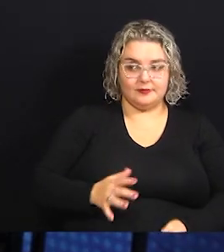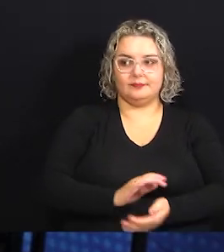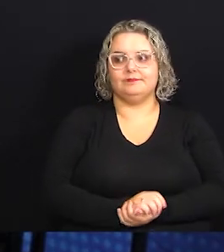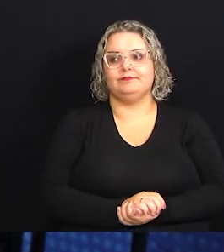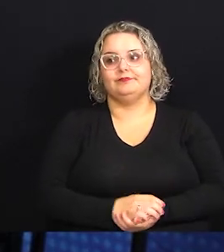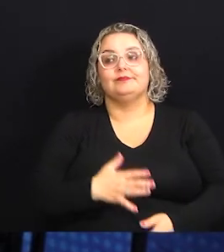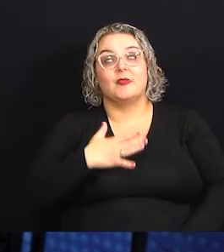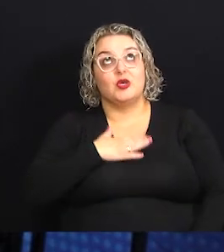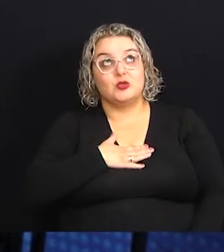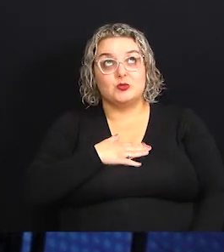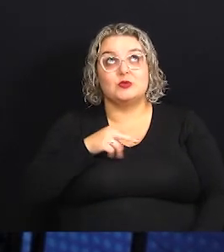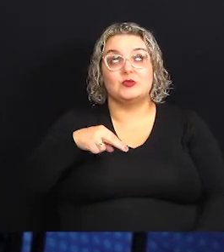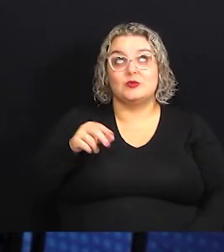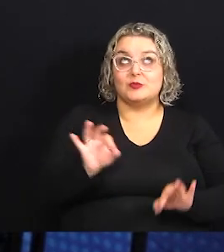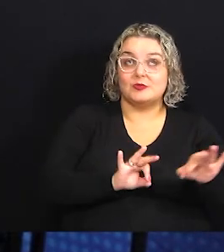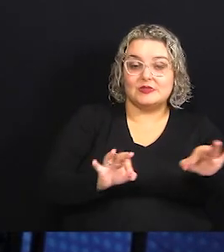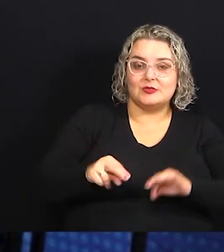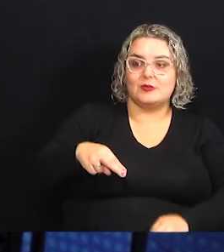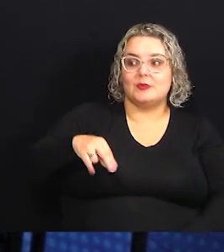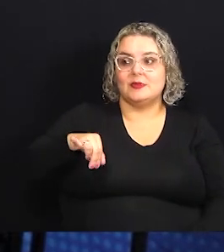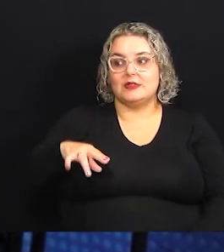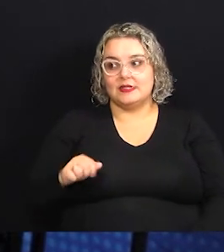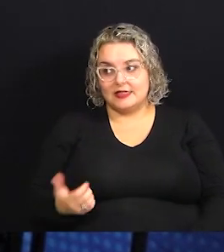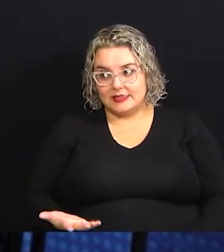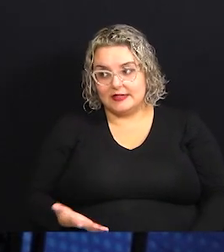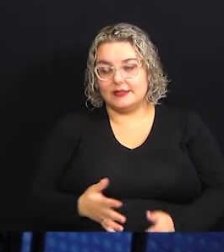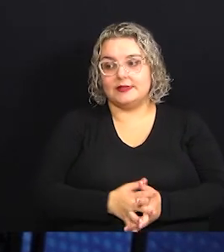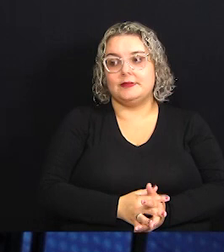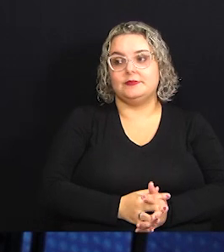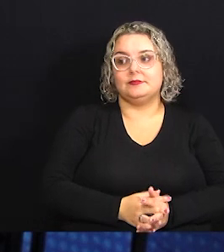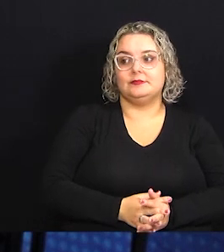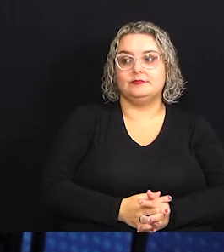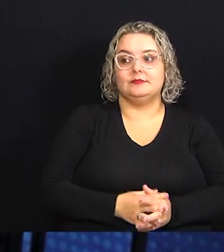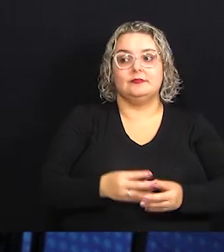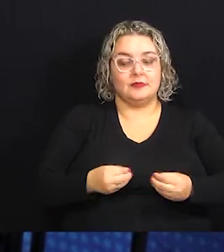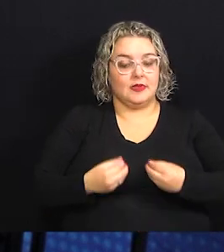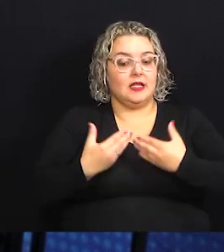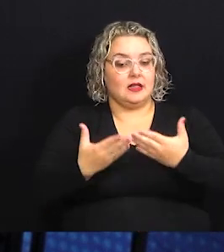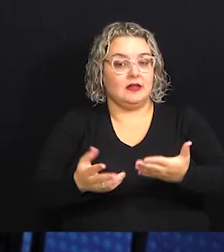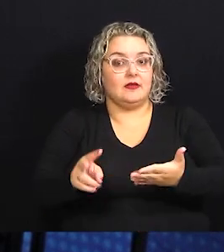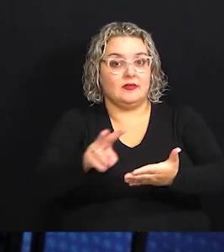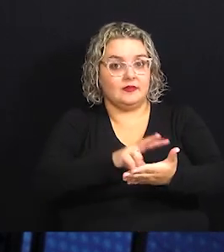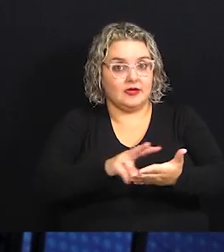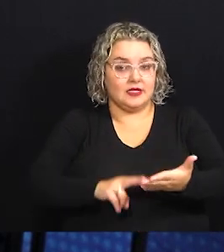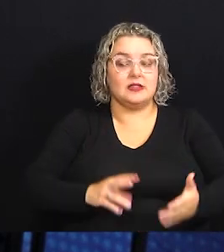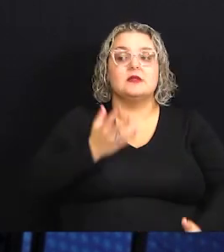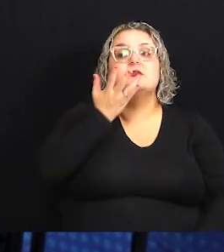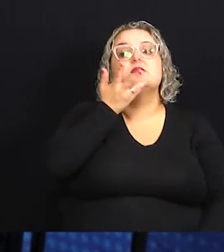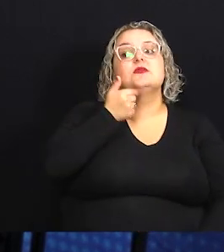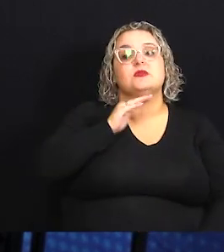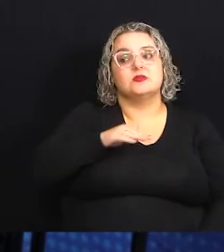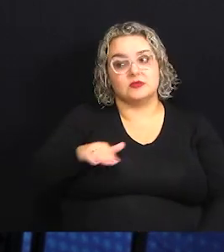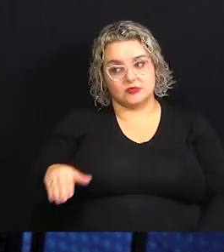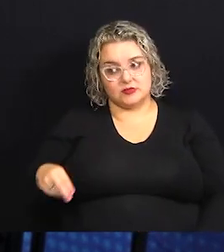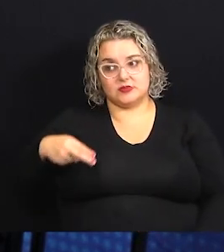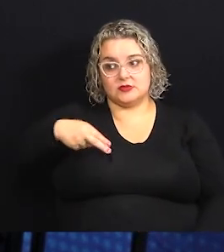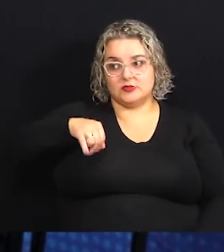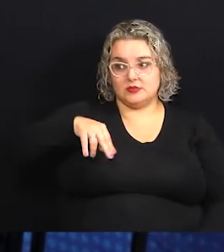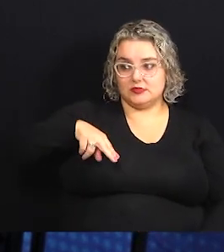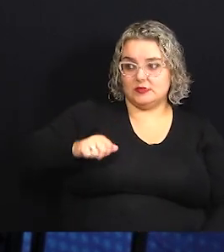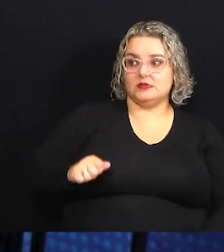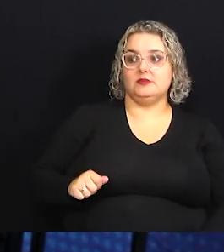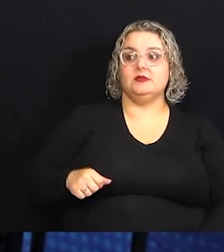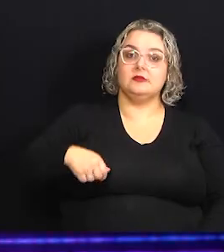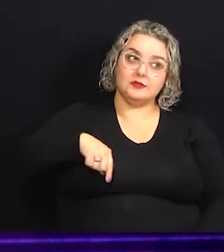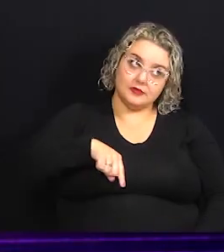Os meus planos com a Nina agora é levar a leitura infantil, e a Nina vai ao